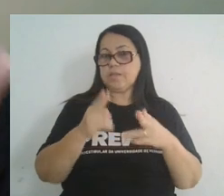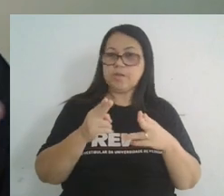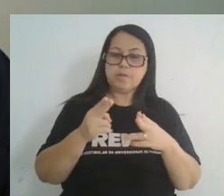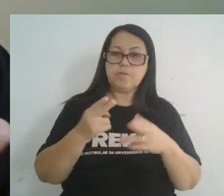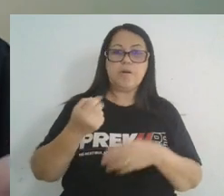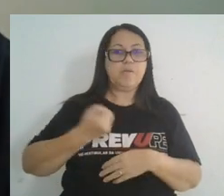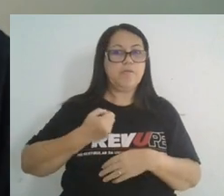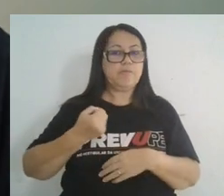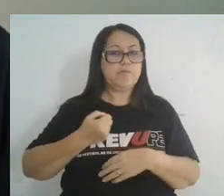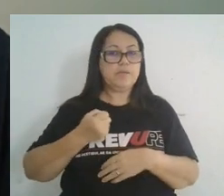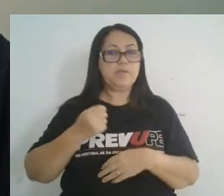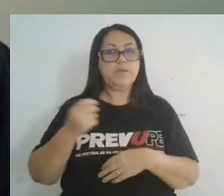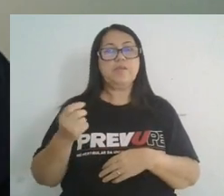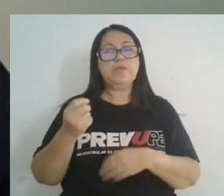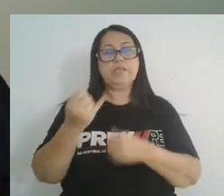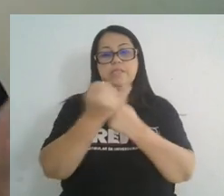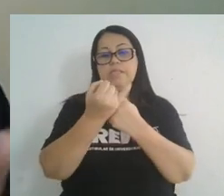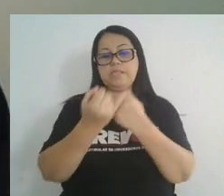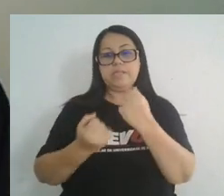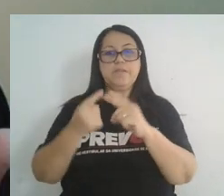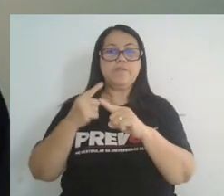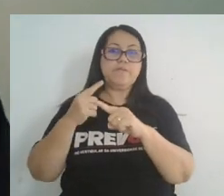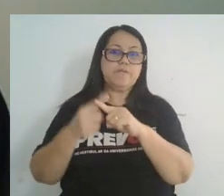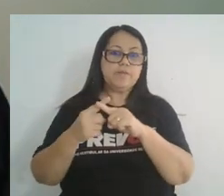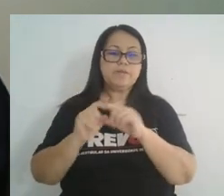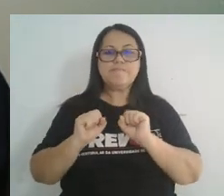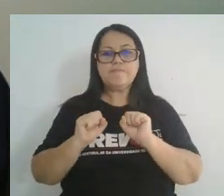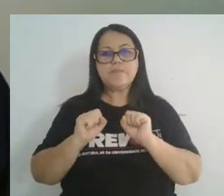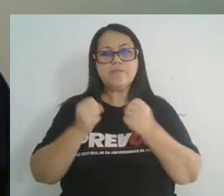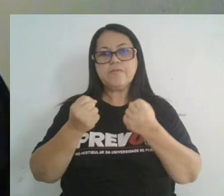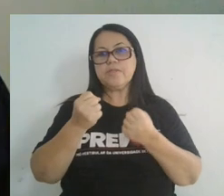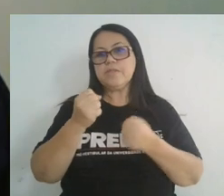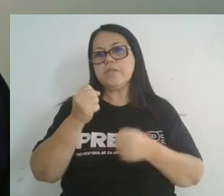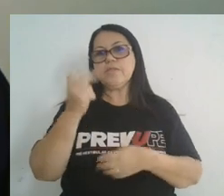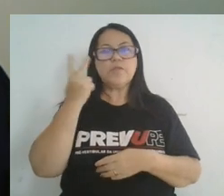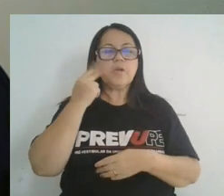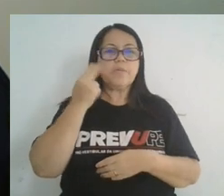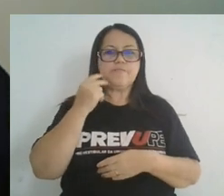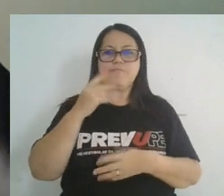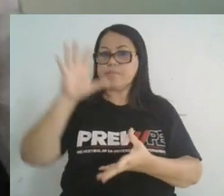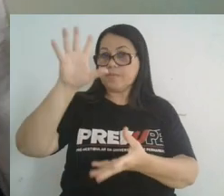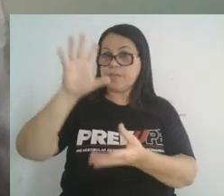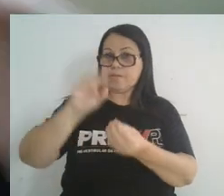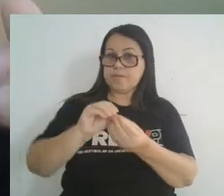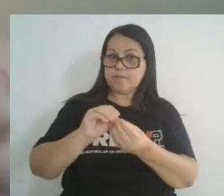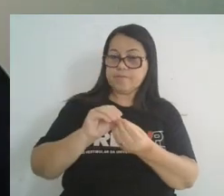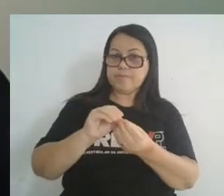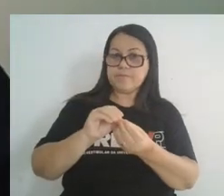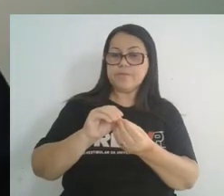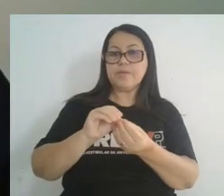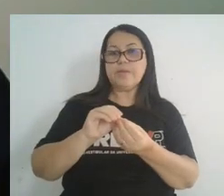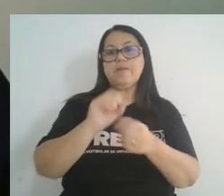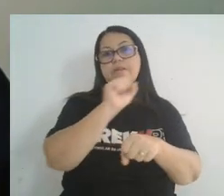igual a coeficiente de atrito cinético vezes a força normal. Então é isso, gente.